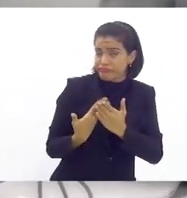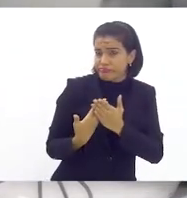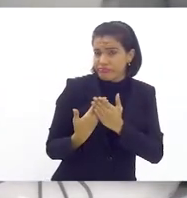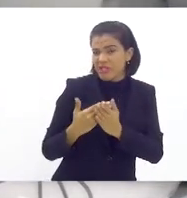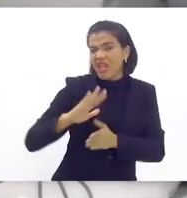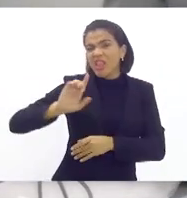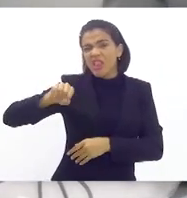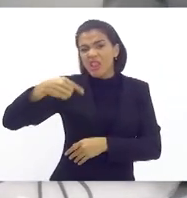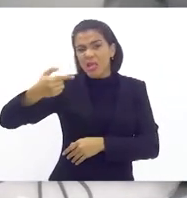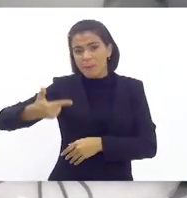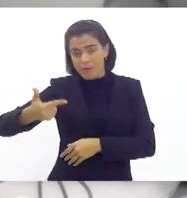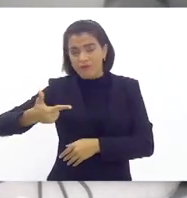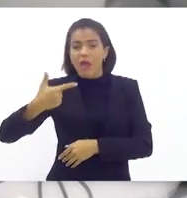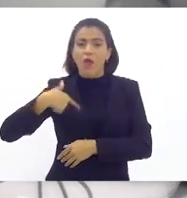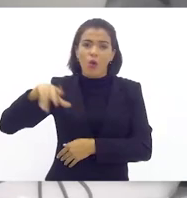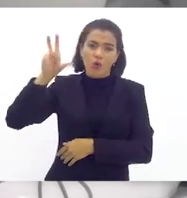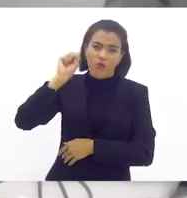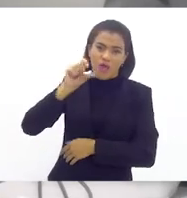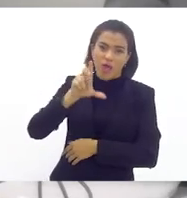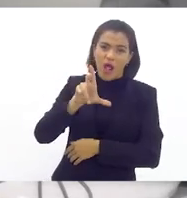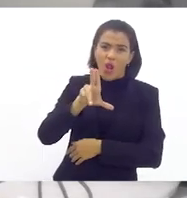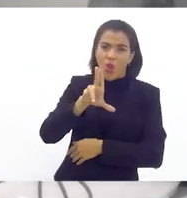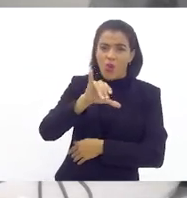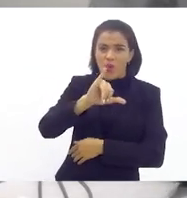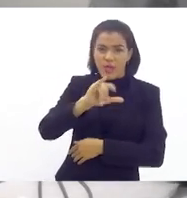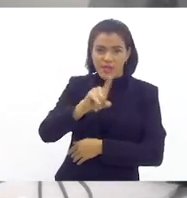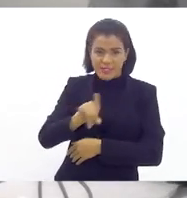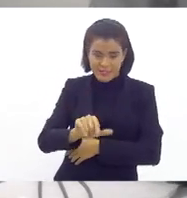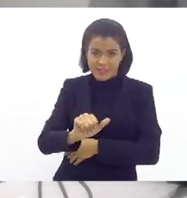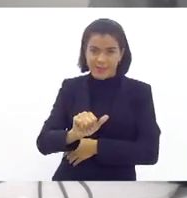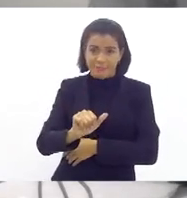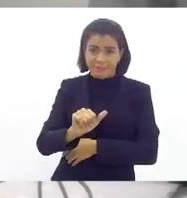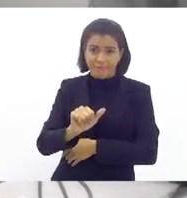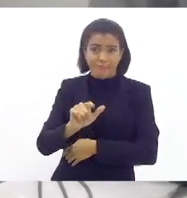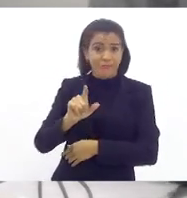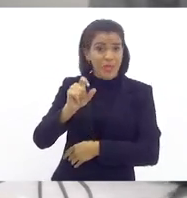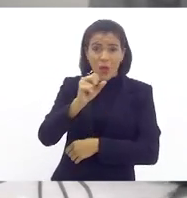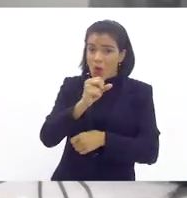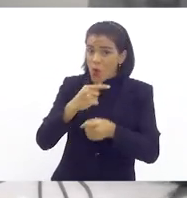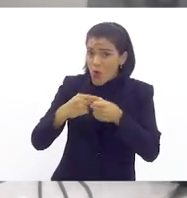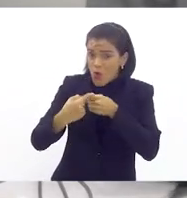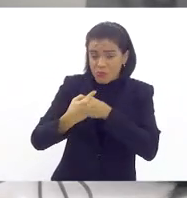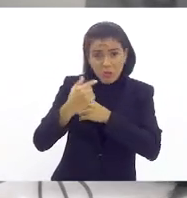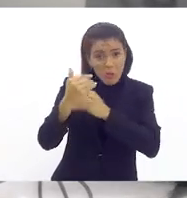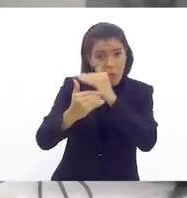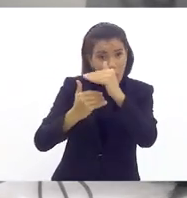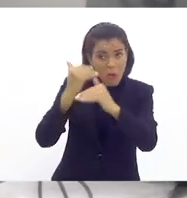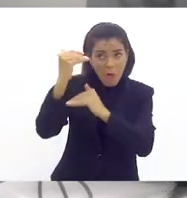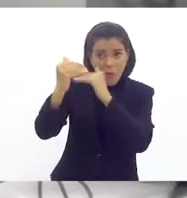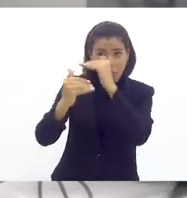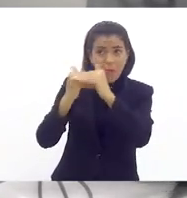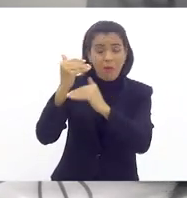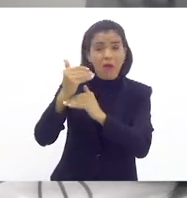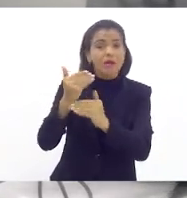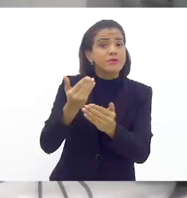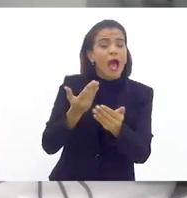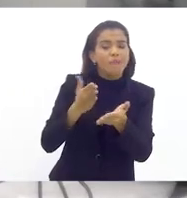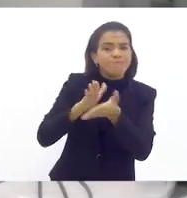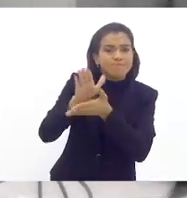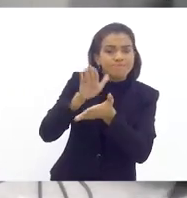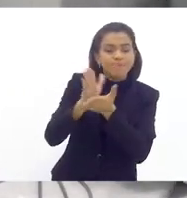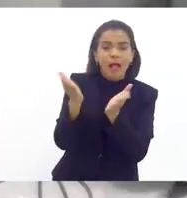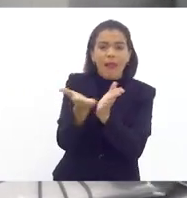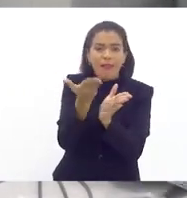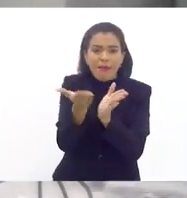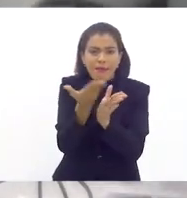a Luísa Mandela e as nossas equipes verificaram que o município está avançando com isso, está editando livros sobre a